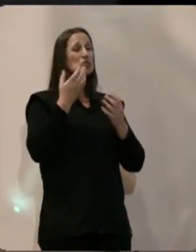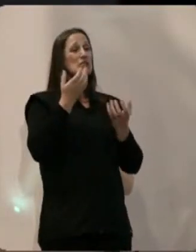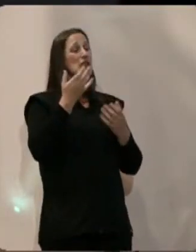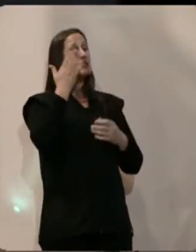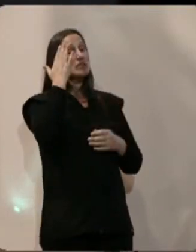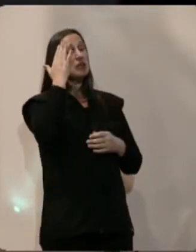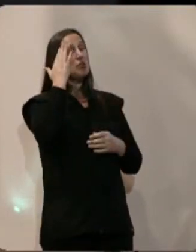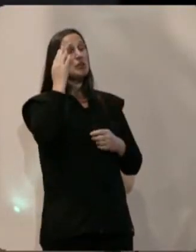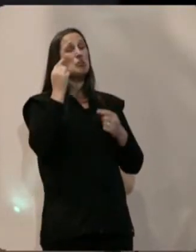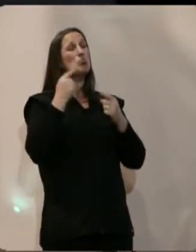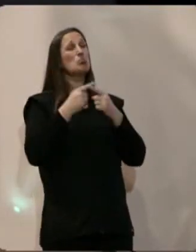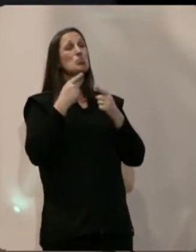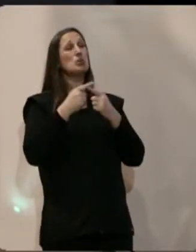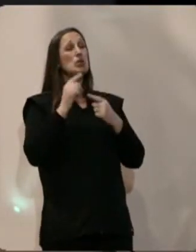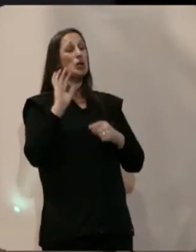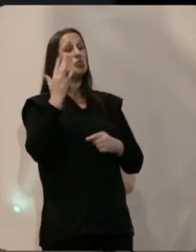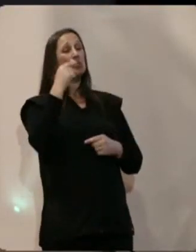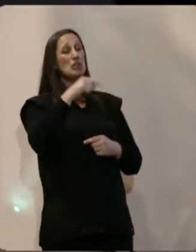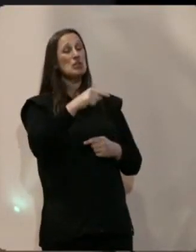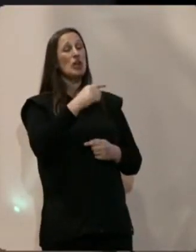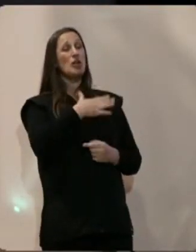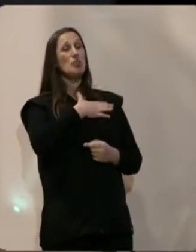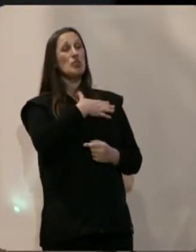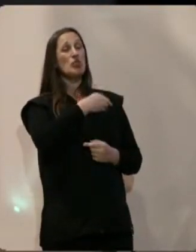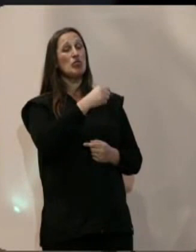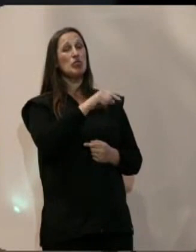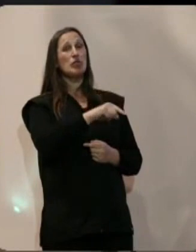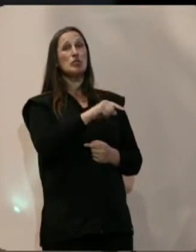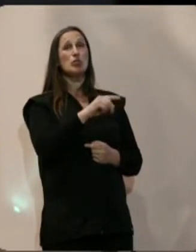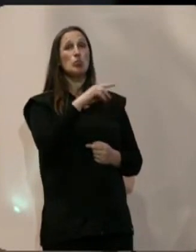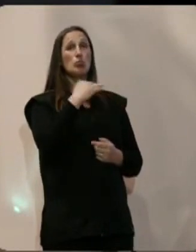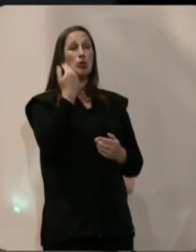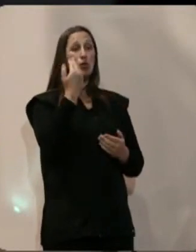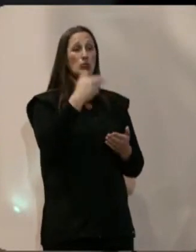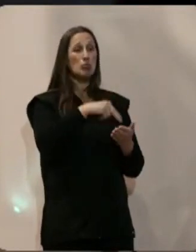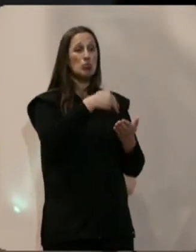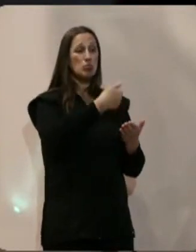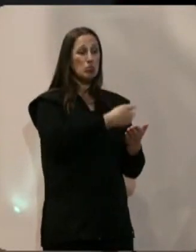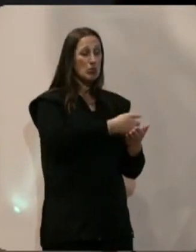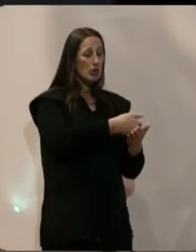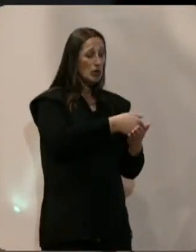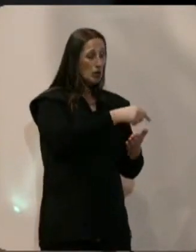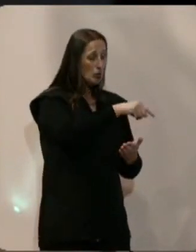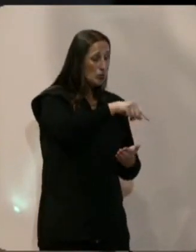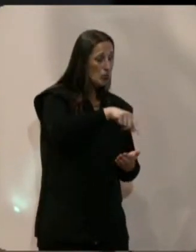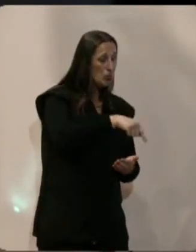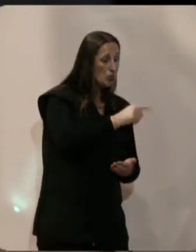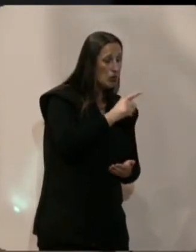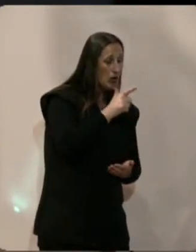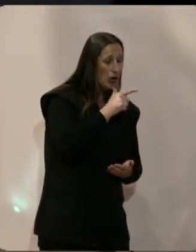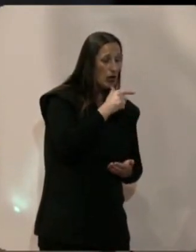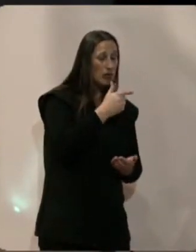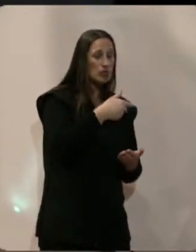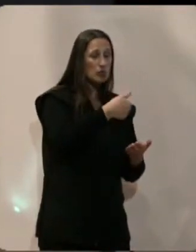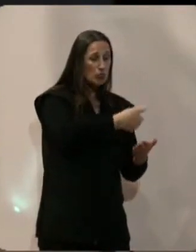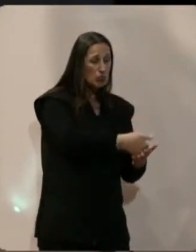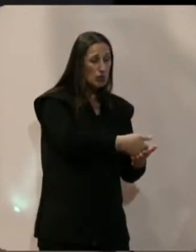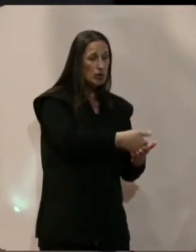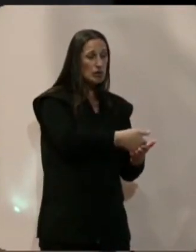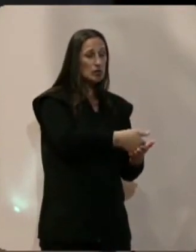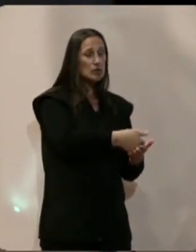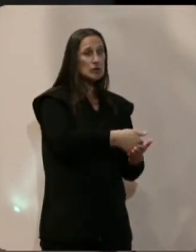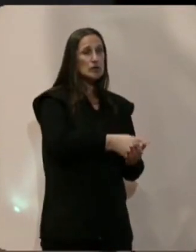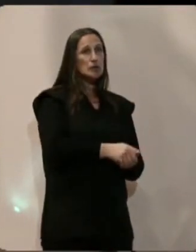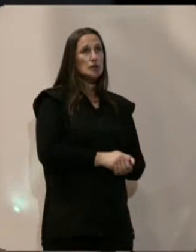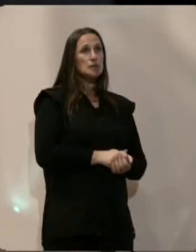Por que o Senhor não fez isso, não fez aquilo, não colocou alguém perto, tanta coisa assim. E aí ela veio com a Bíblia